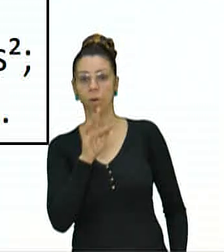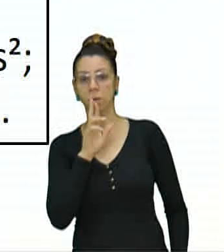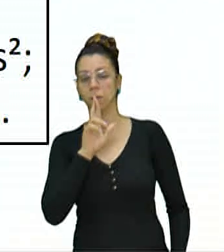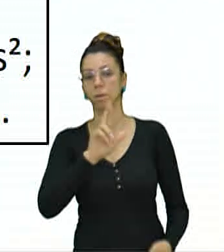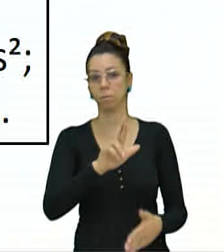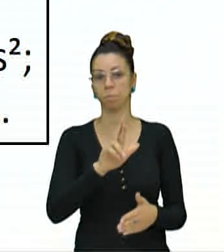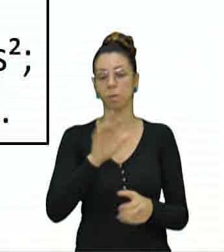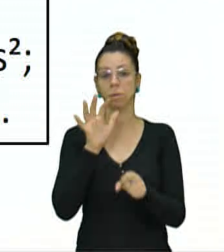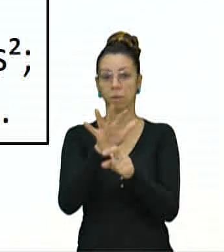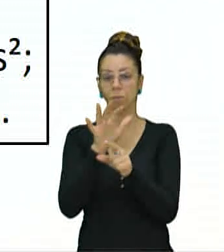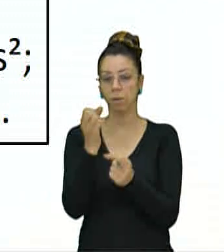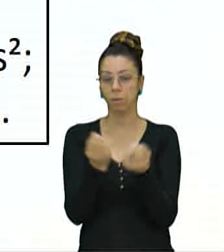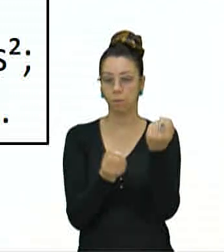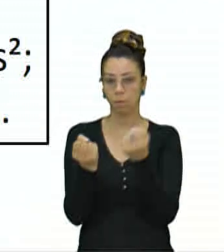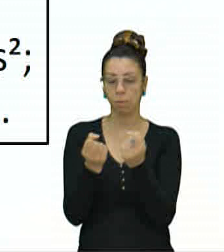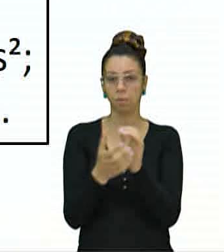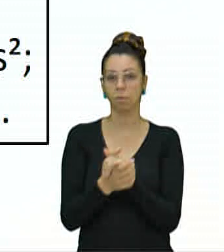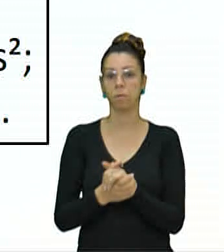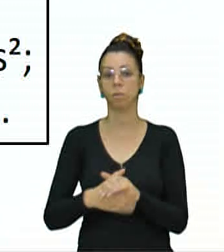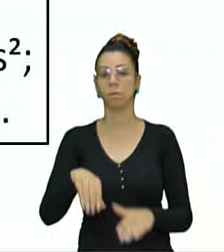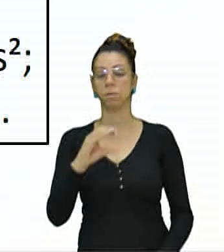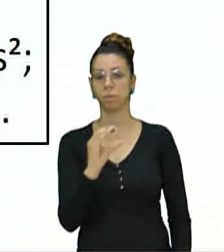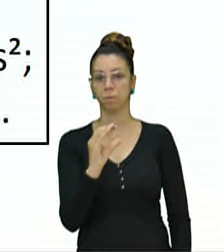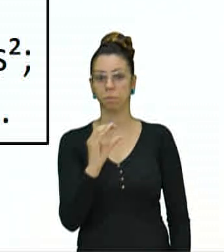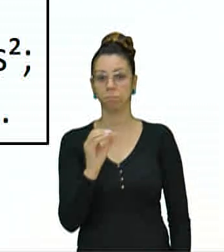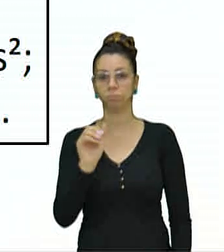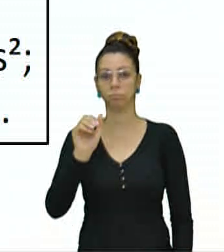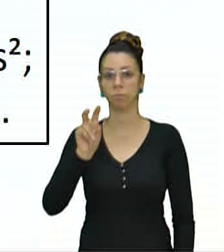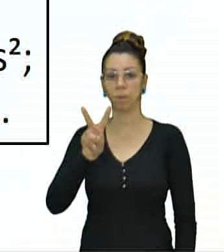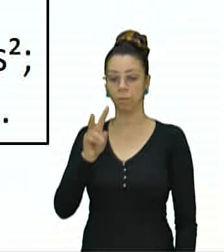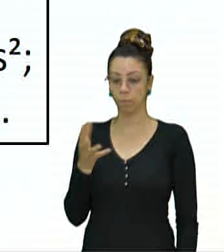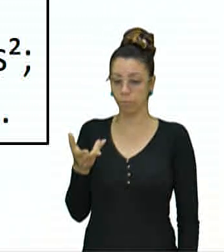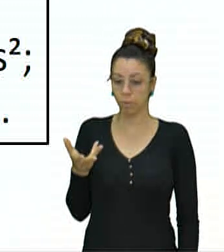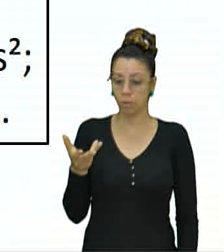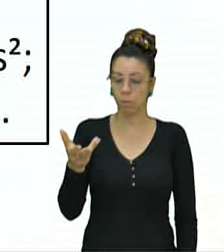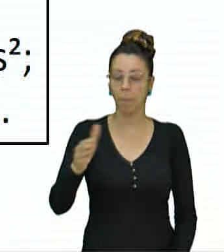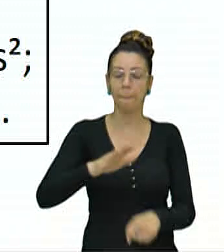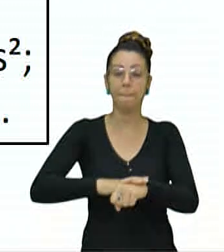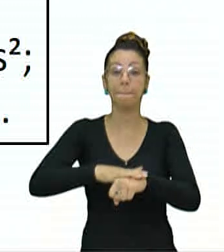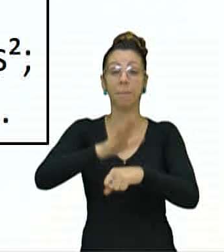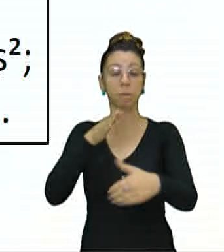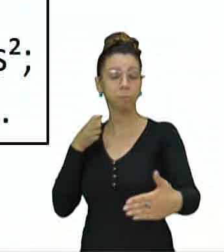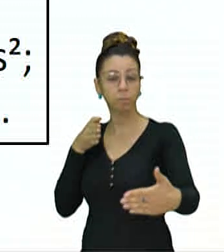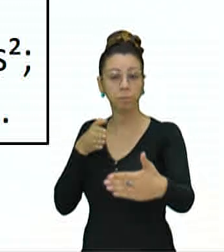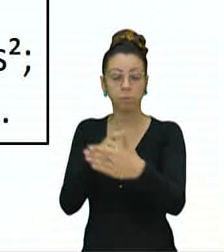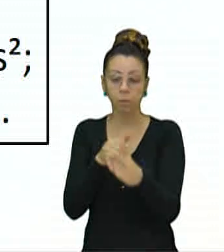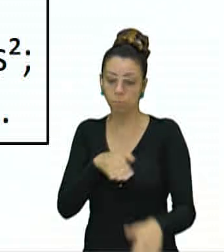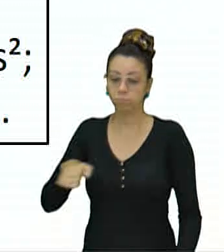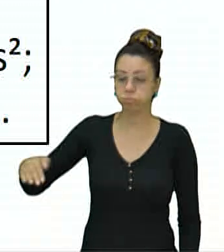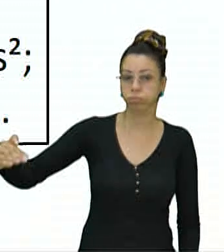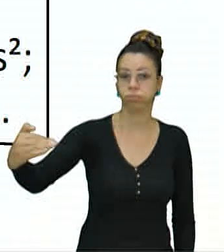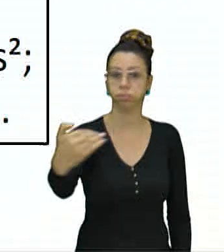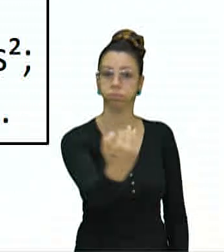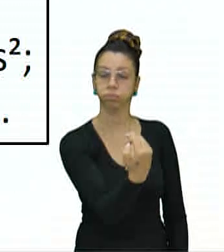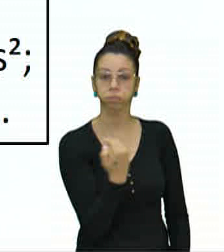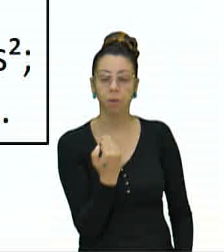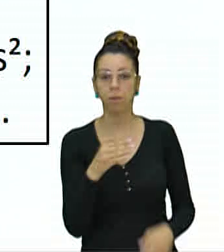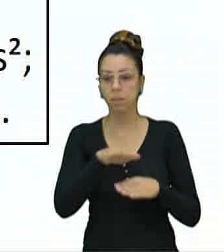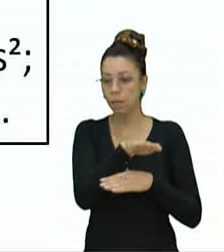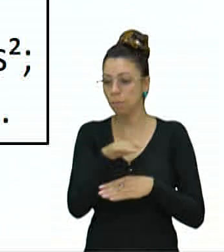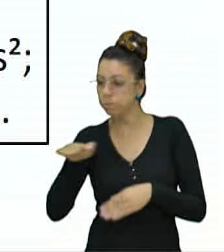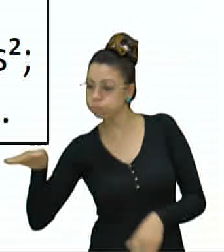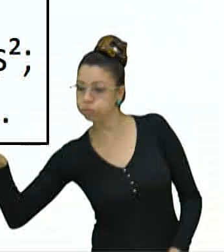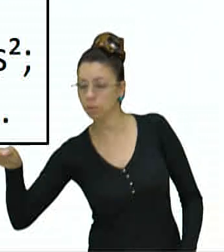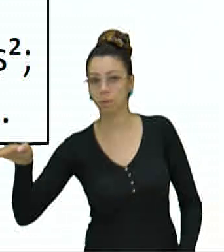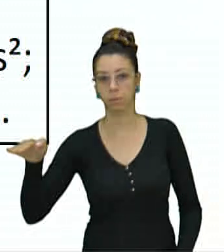e C, a velocidade máxima com a qual o carro pode percorrer a pista sem derrapar,